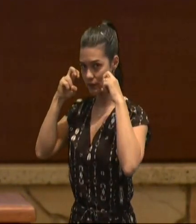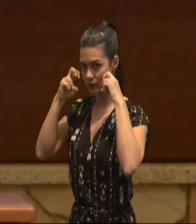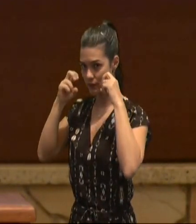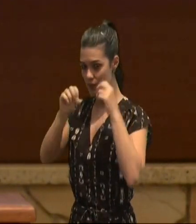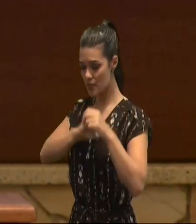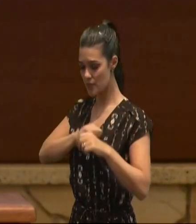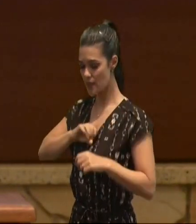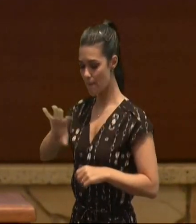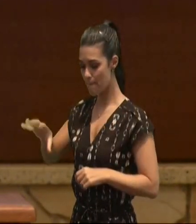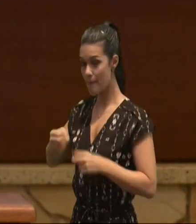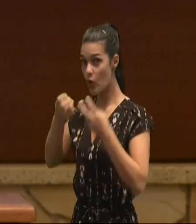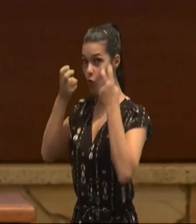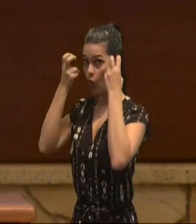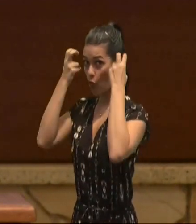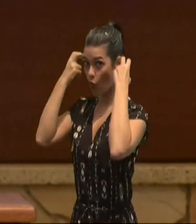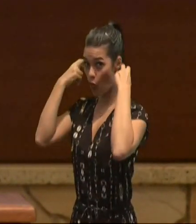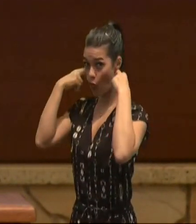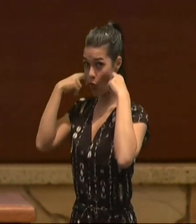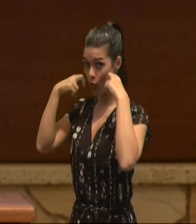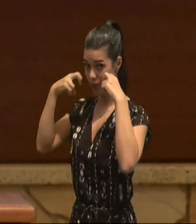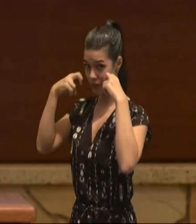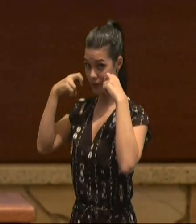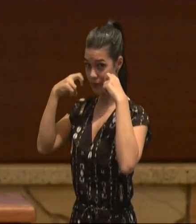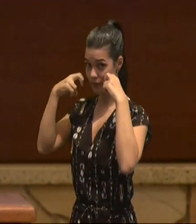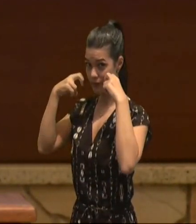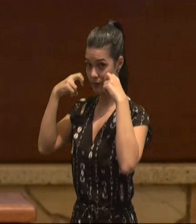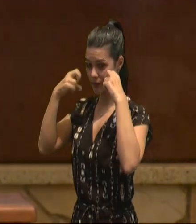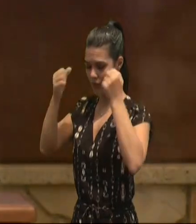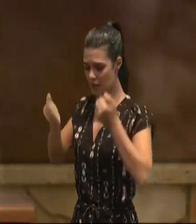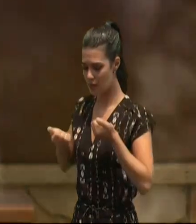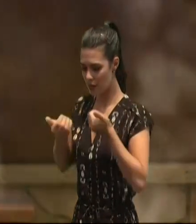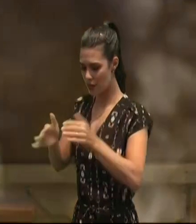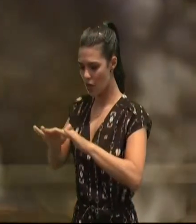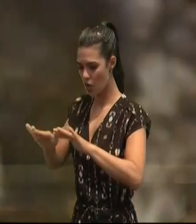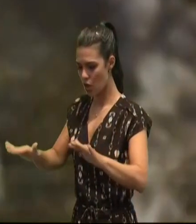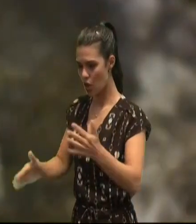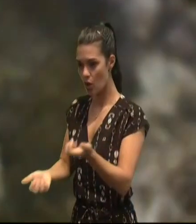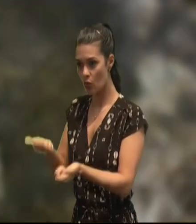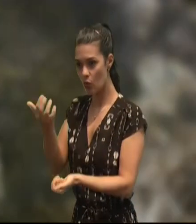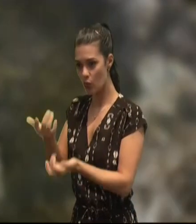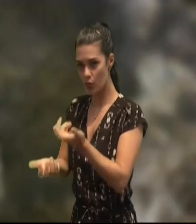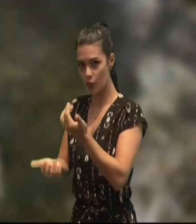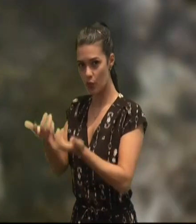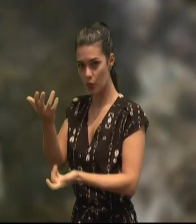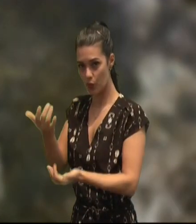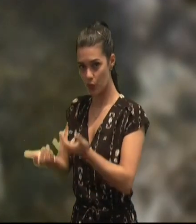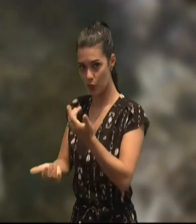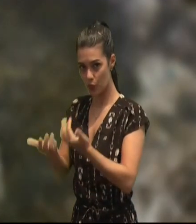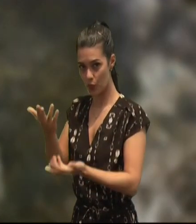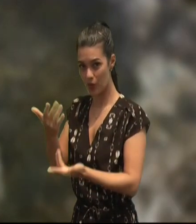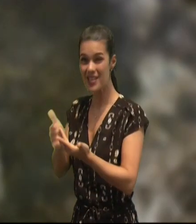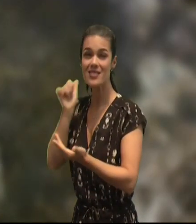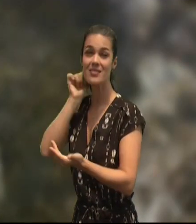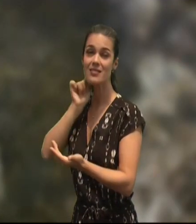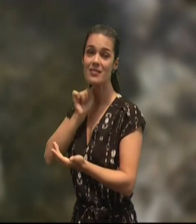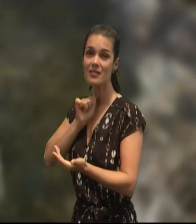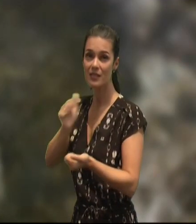Samuel toma um cordeiro que ainda mamava, sacrifica em holocausto ao Senhor, clama ao Senhor. E ele,